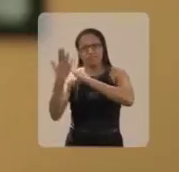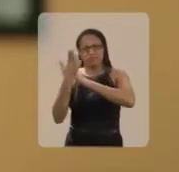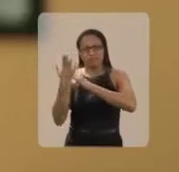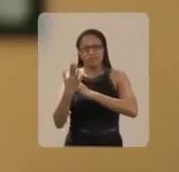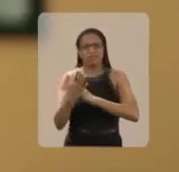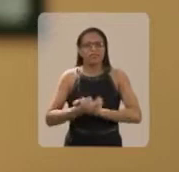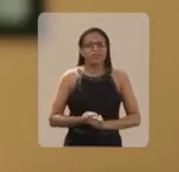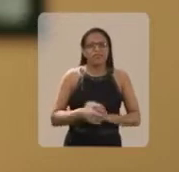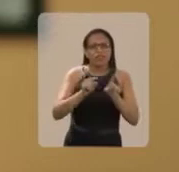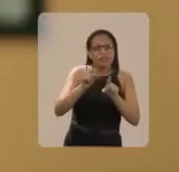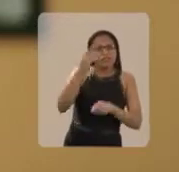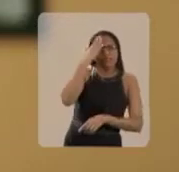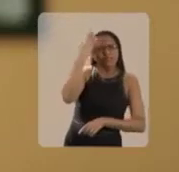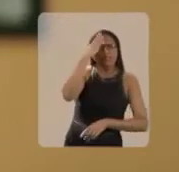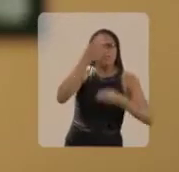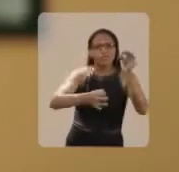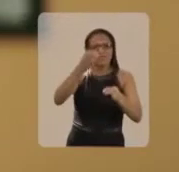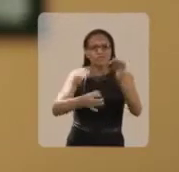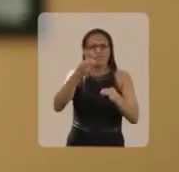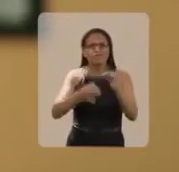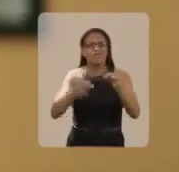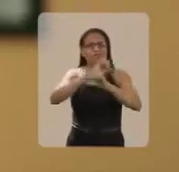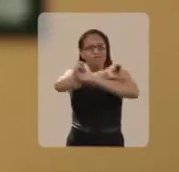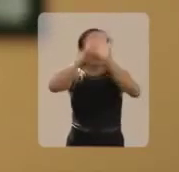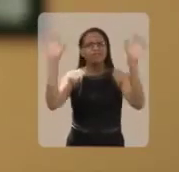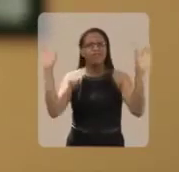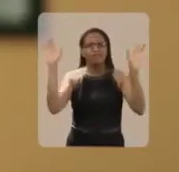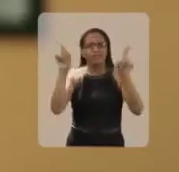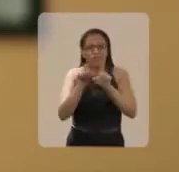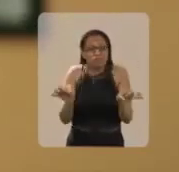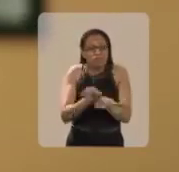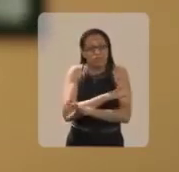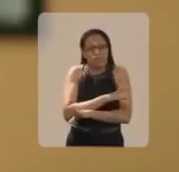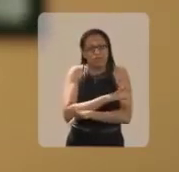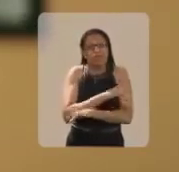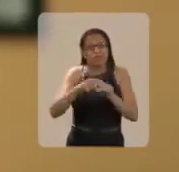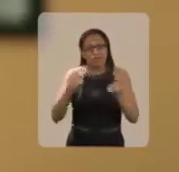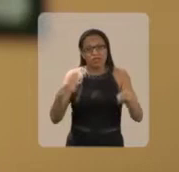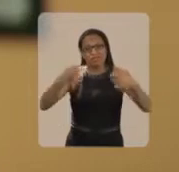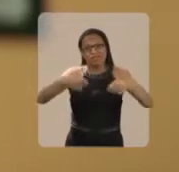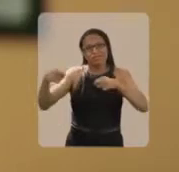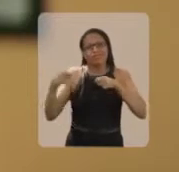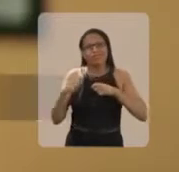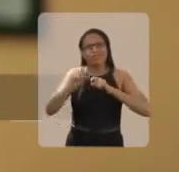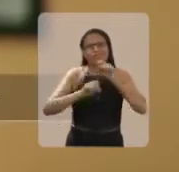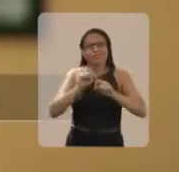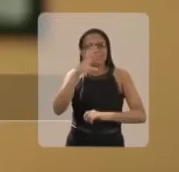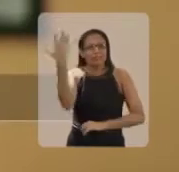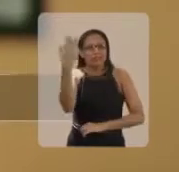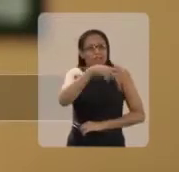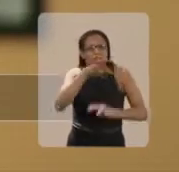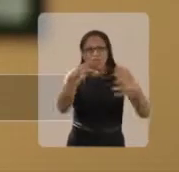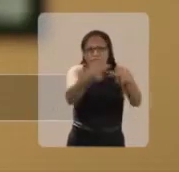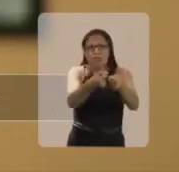A compreensão de justiça ela vai ser cada vez mais plena na medida em que possa haver essa compreensão